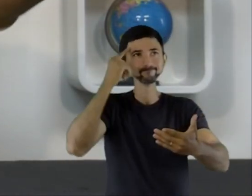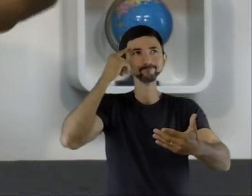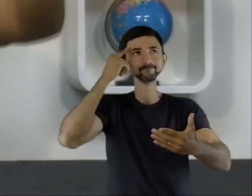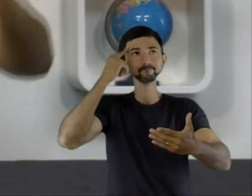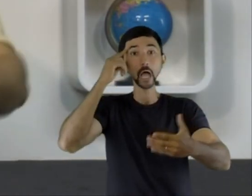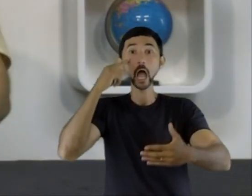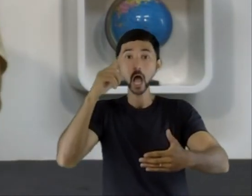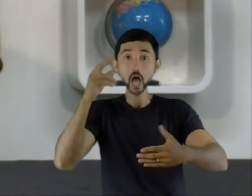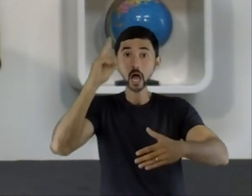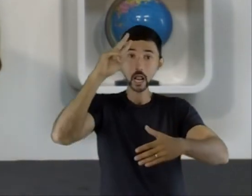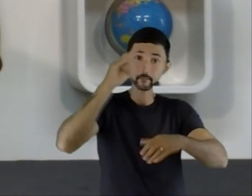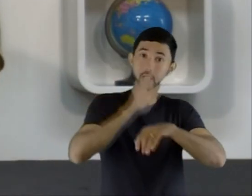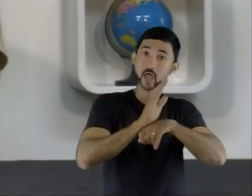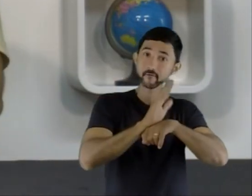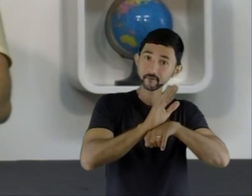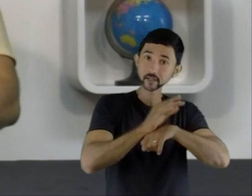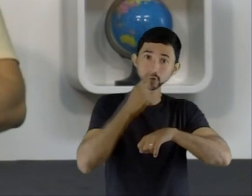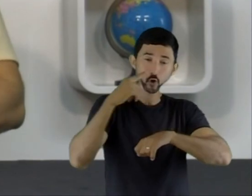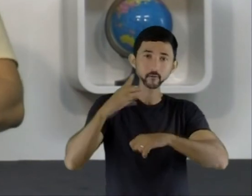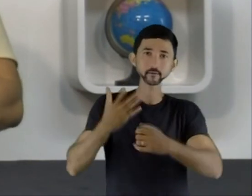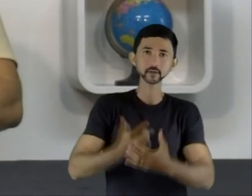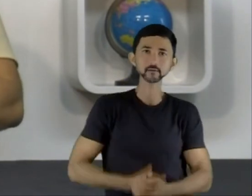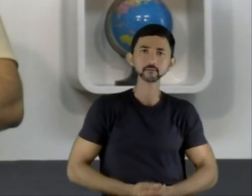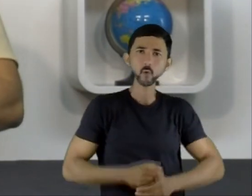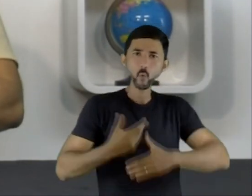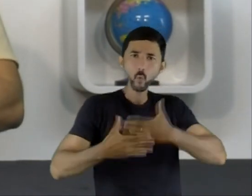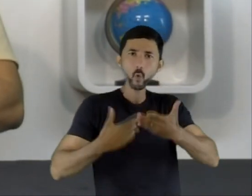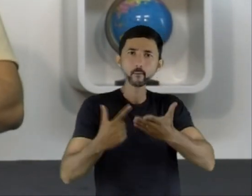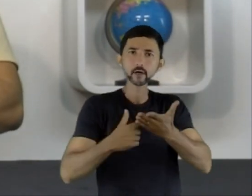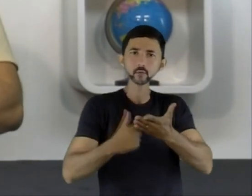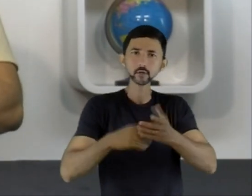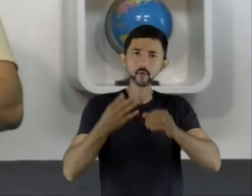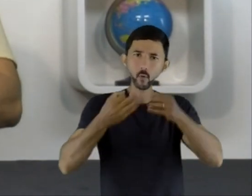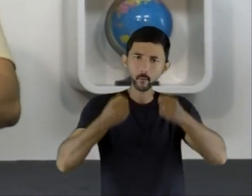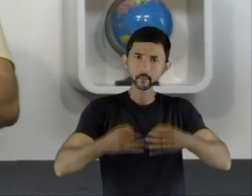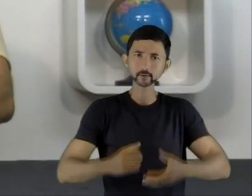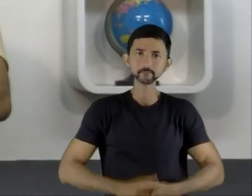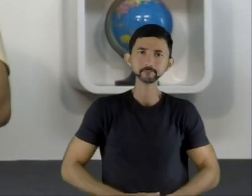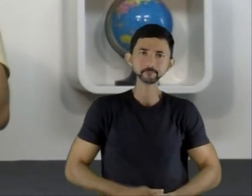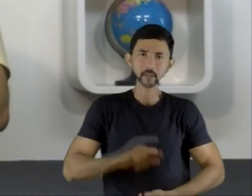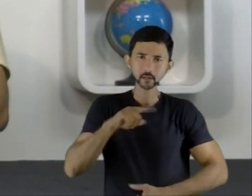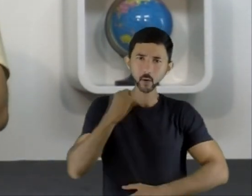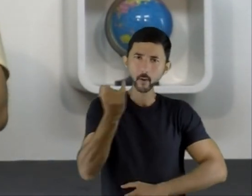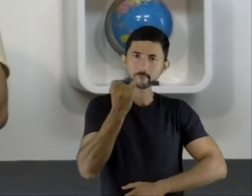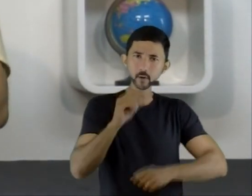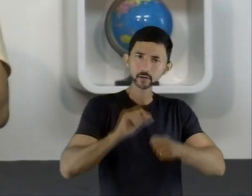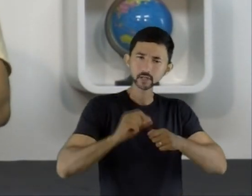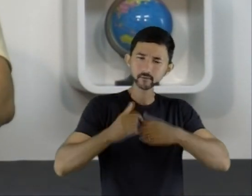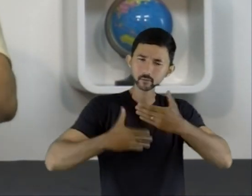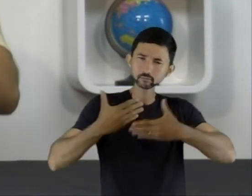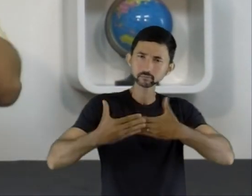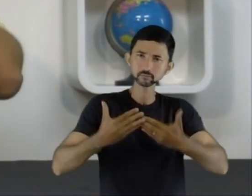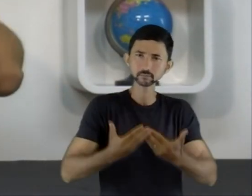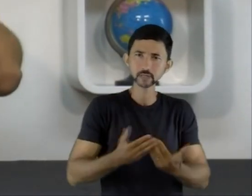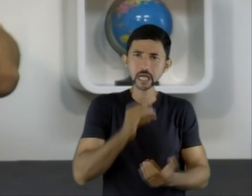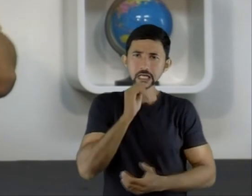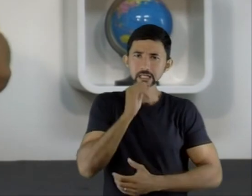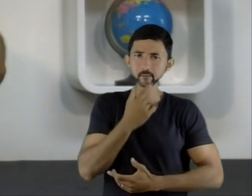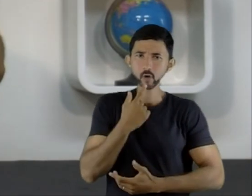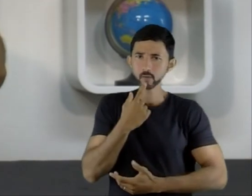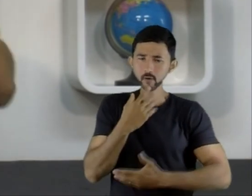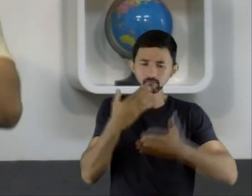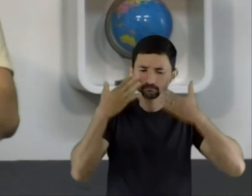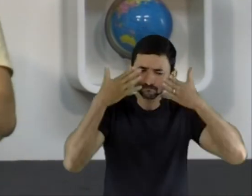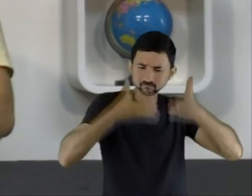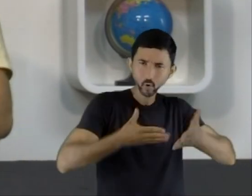vídeo. Então, vamos ver como é que esse livro aborda, certo? É muito importante fazer isso. Não é bom a gente ficar